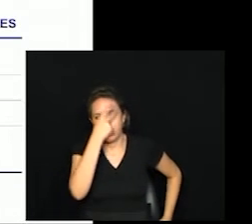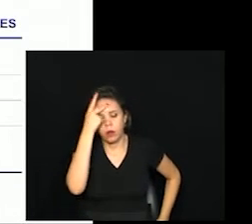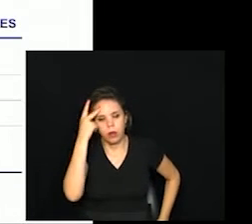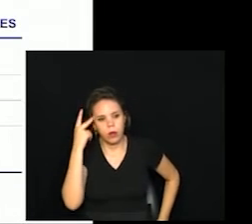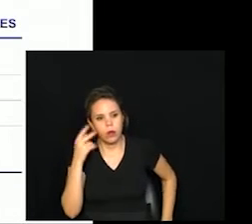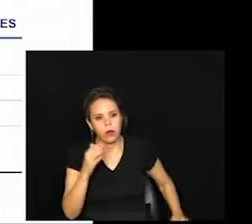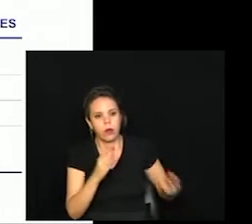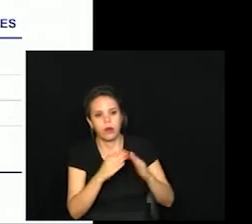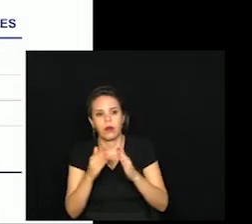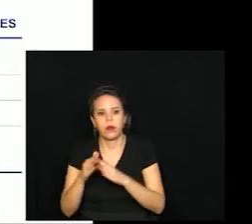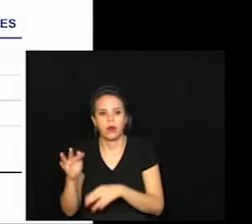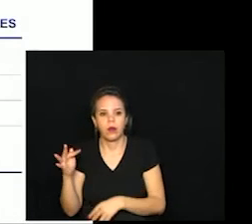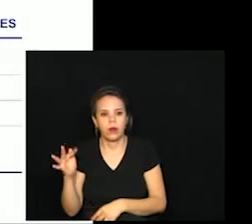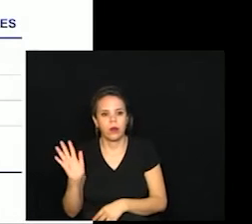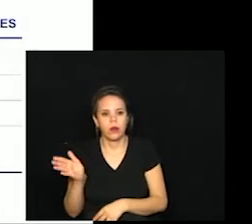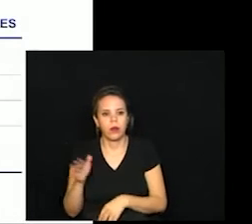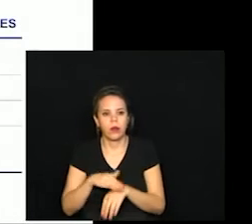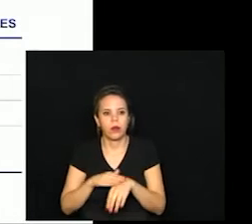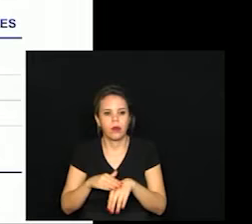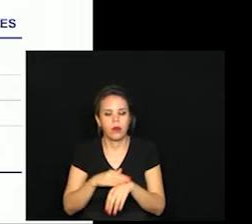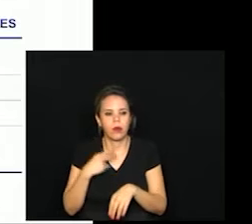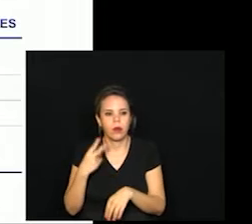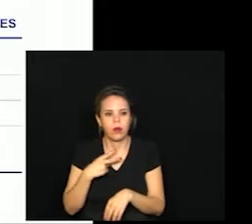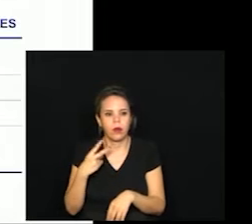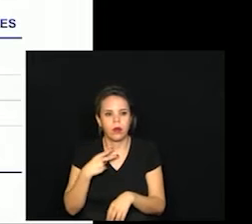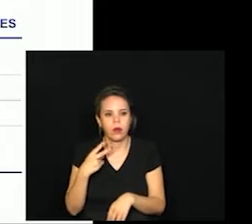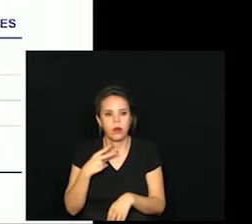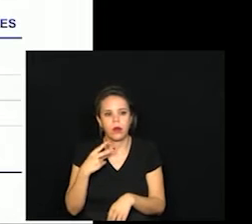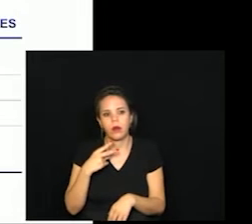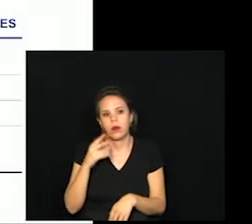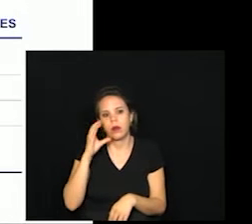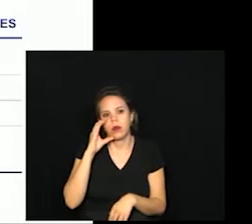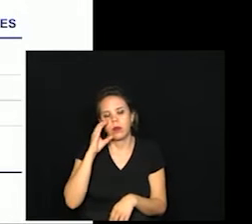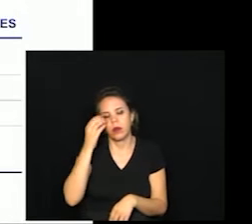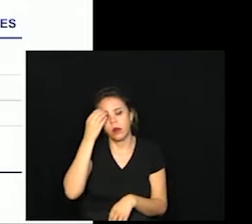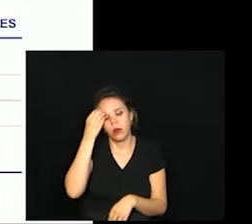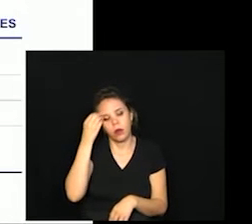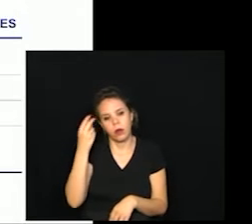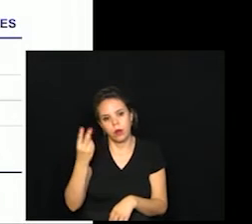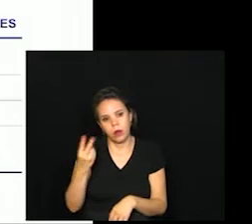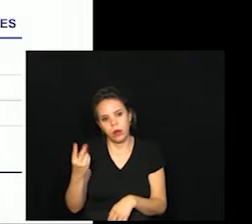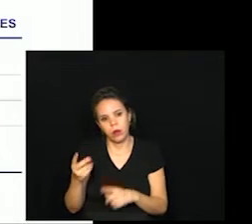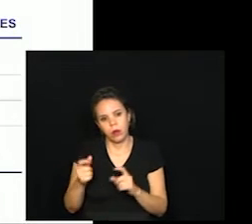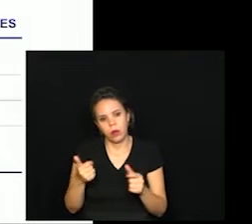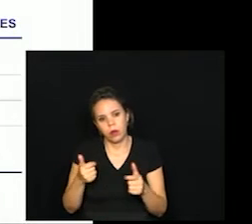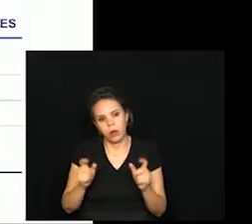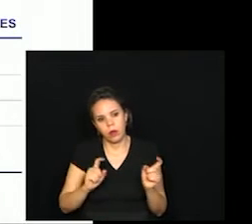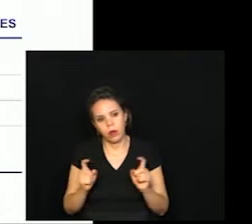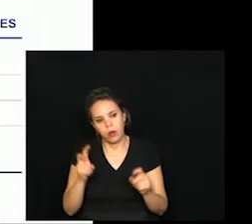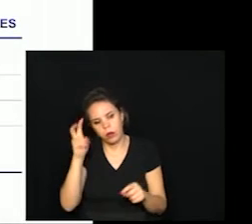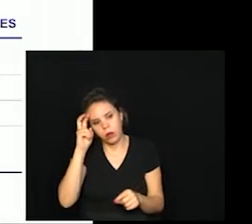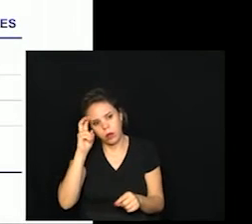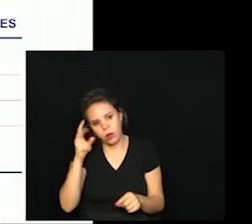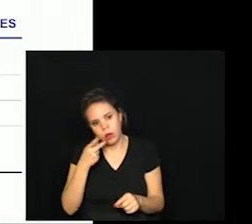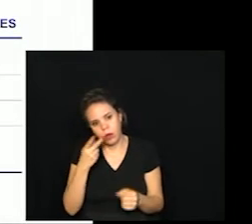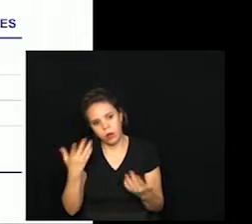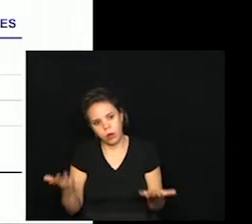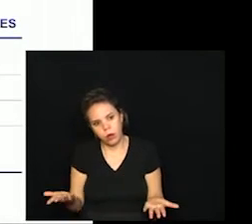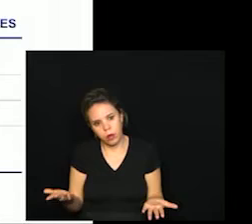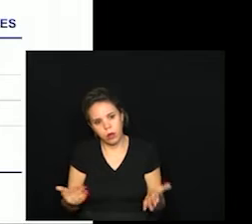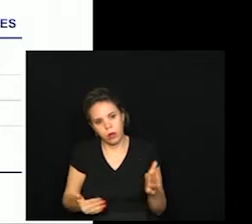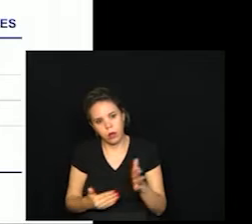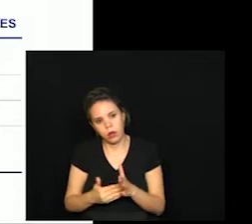região do Parque Floresta. Nós já conversamos com o vereador Cecílio Santos sobre as duas primeiras reuniões e na quinta-feira a gente vai falar sobre essa